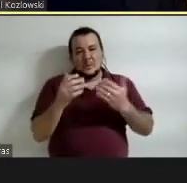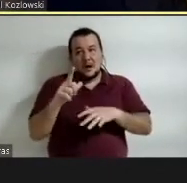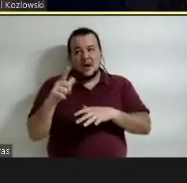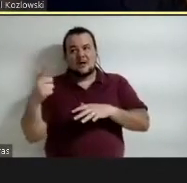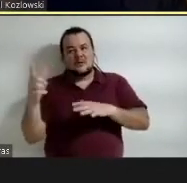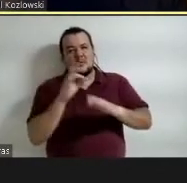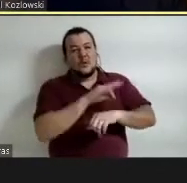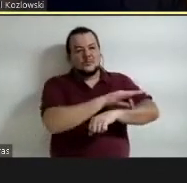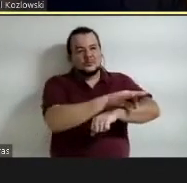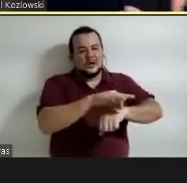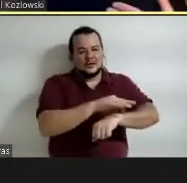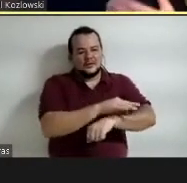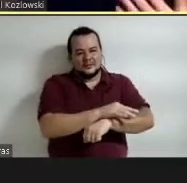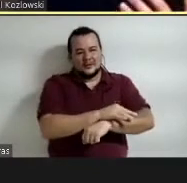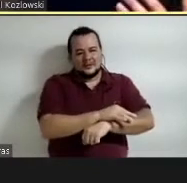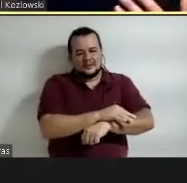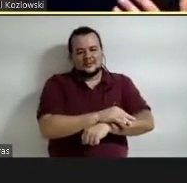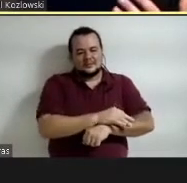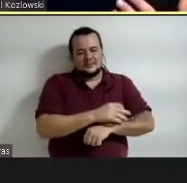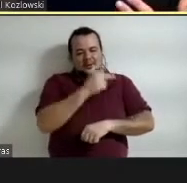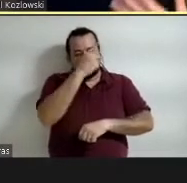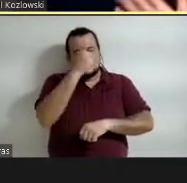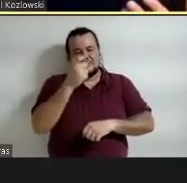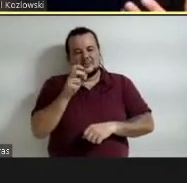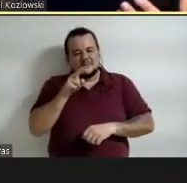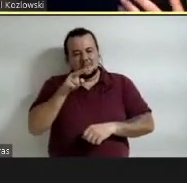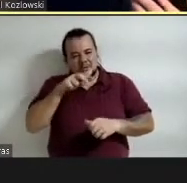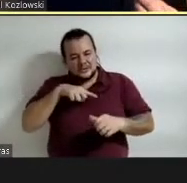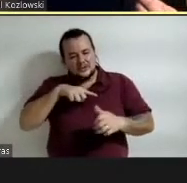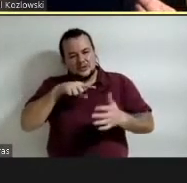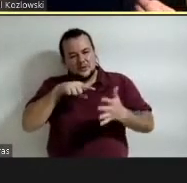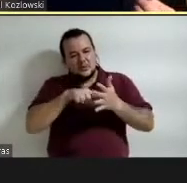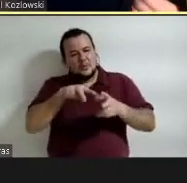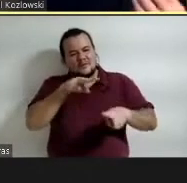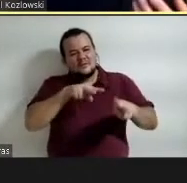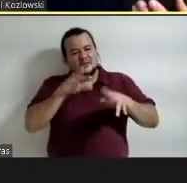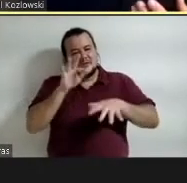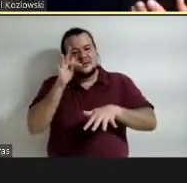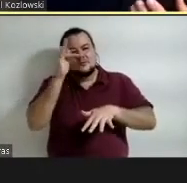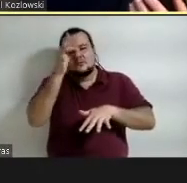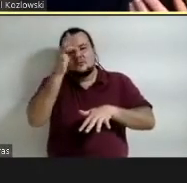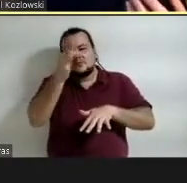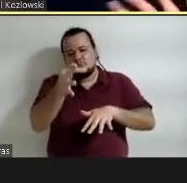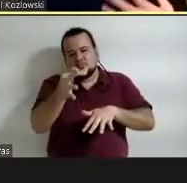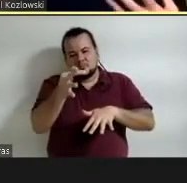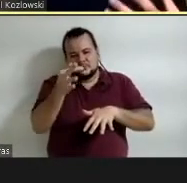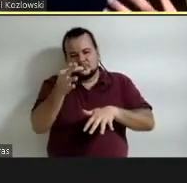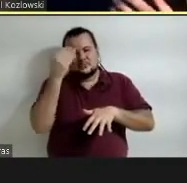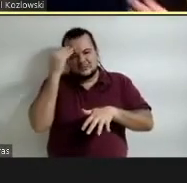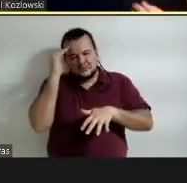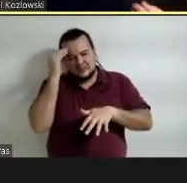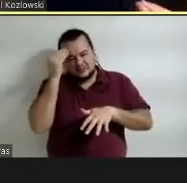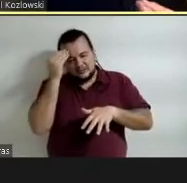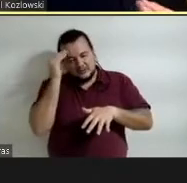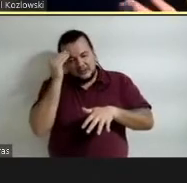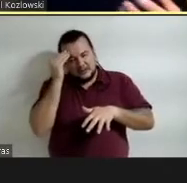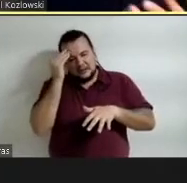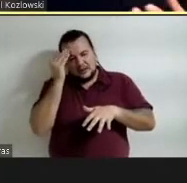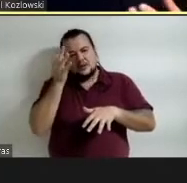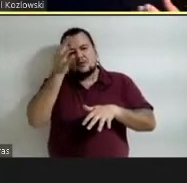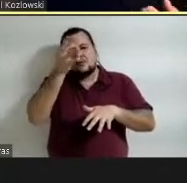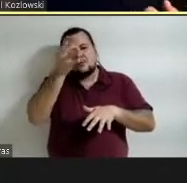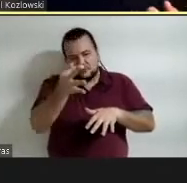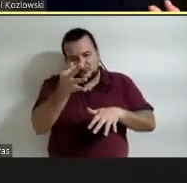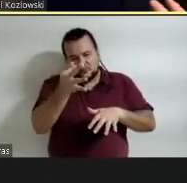deixa nada a desejar a ninguém. Era alguém que estava olhando realmente para frente, estava tentando entender não o futuro da arquitetura só, mas o futuro da